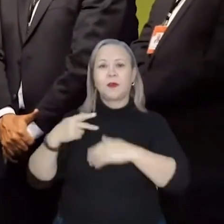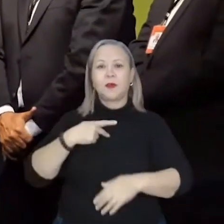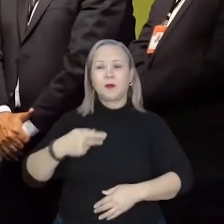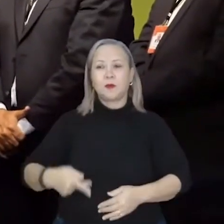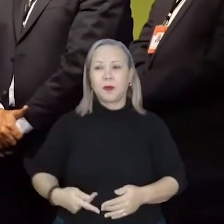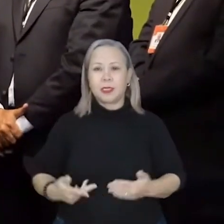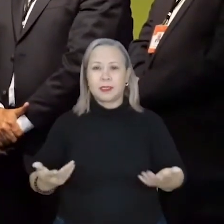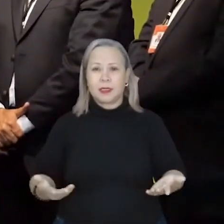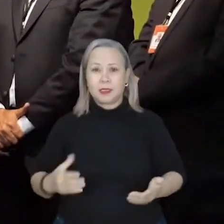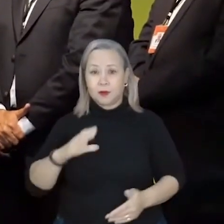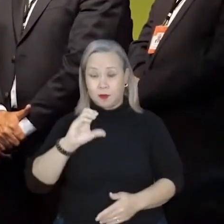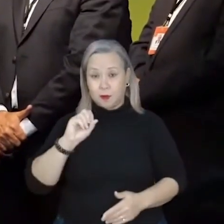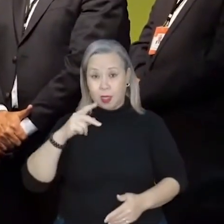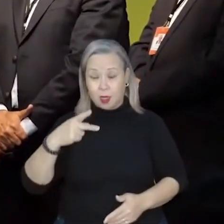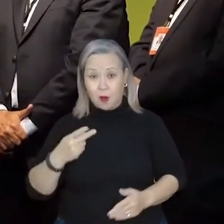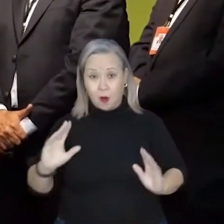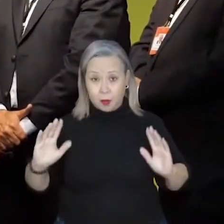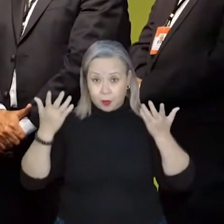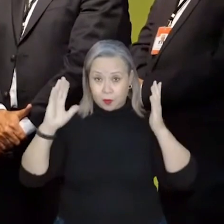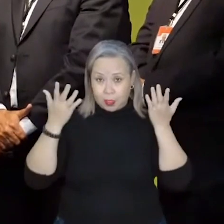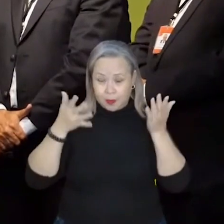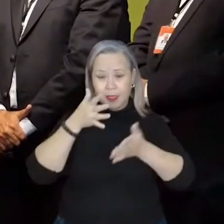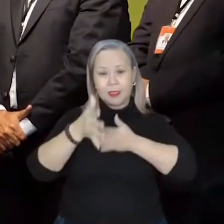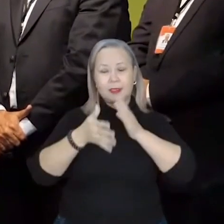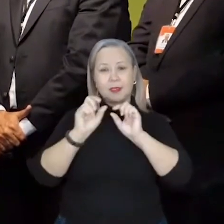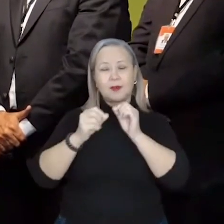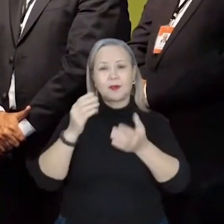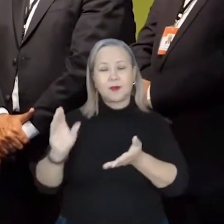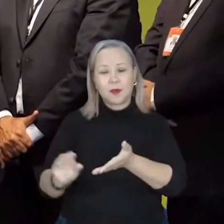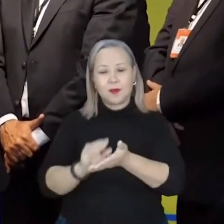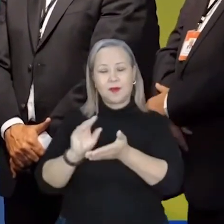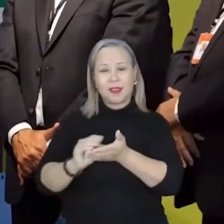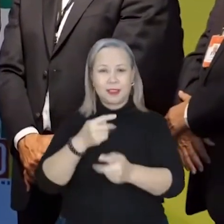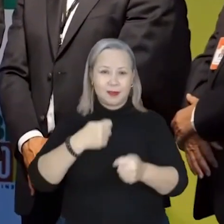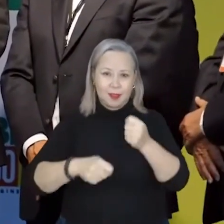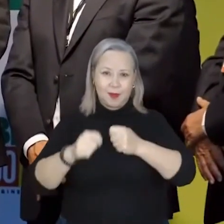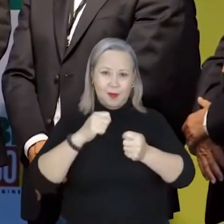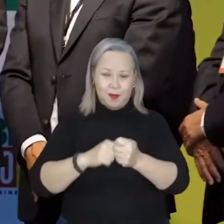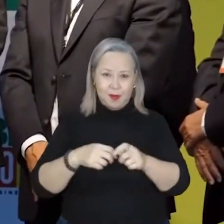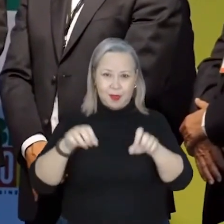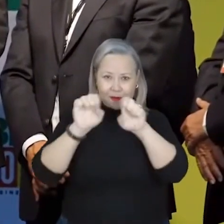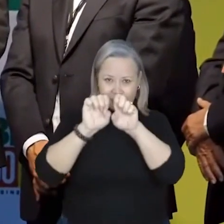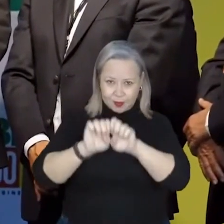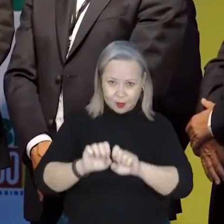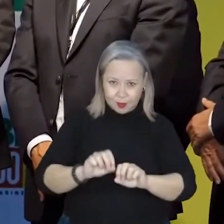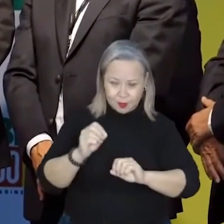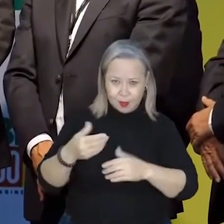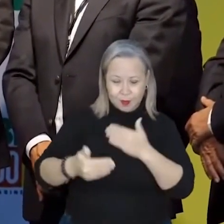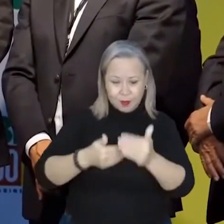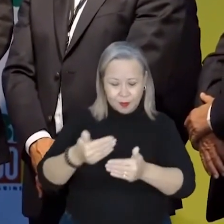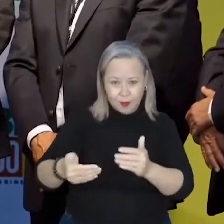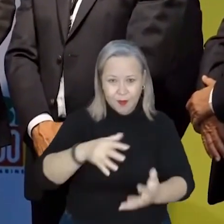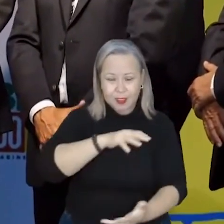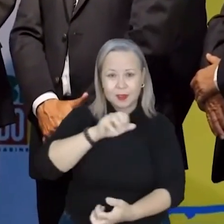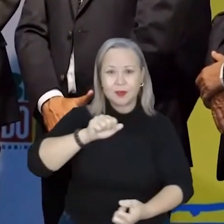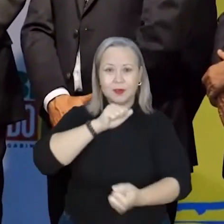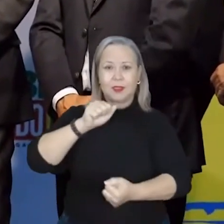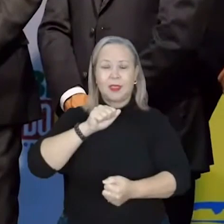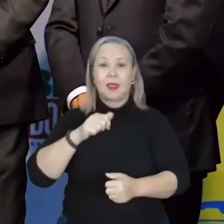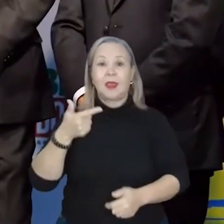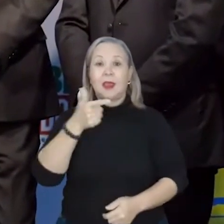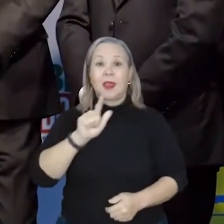para COP do clima, dizer que nós vamos investir em bioeconomia, infraestrutura para o desenvolvimento sustentável,